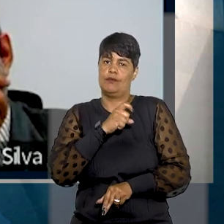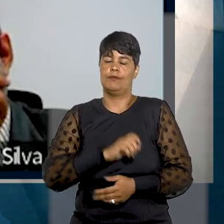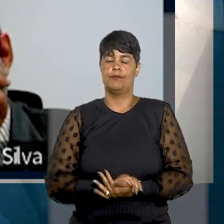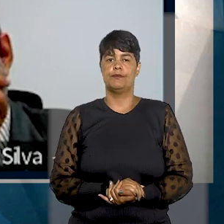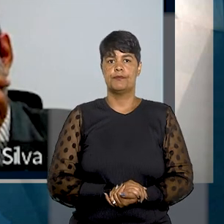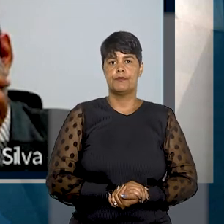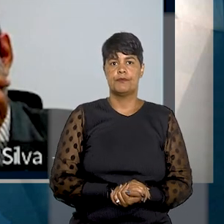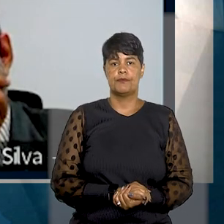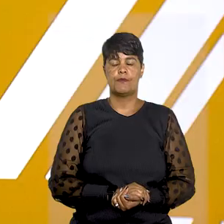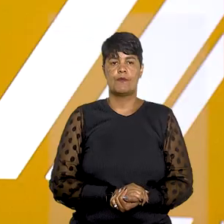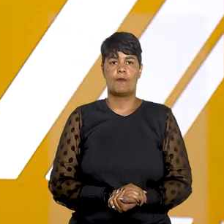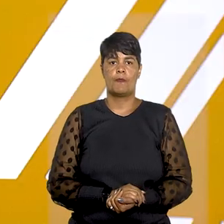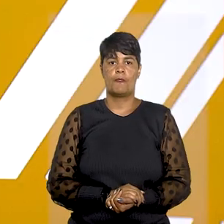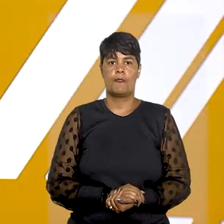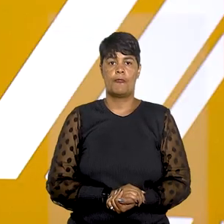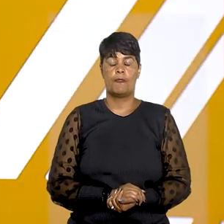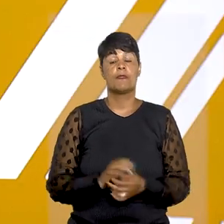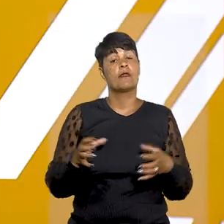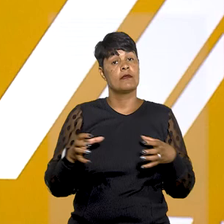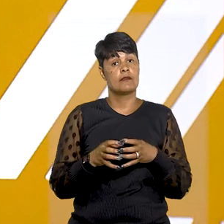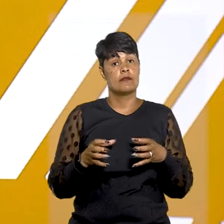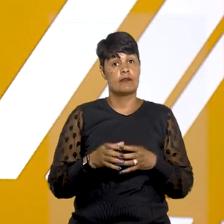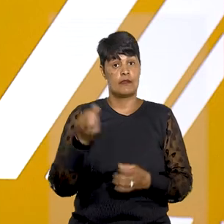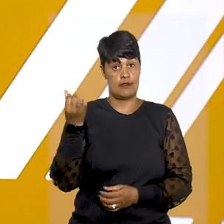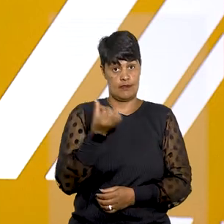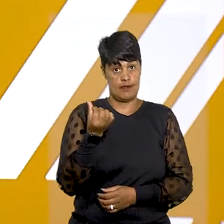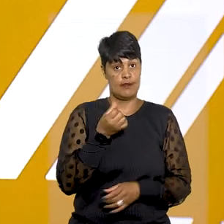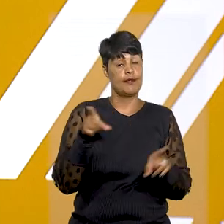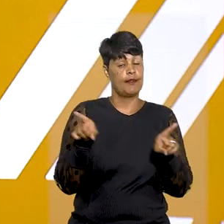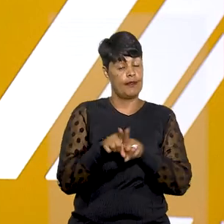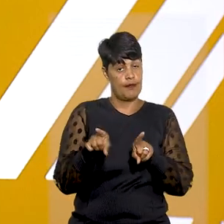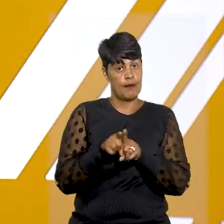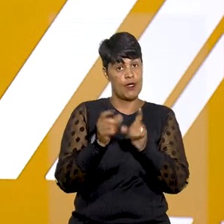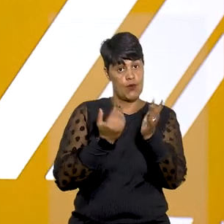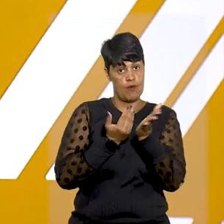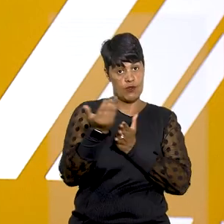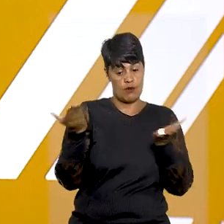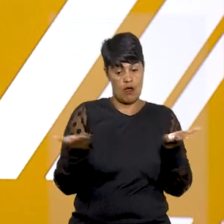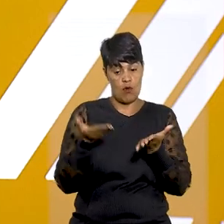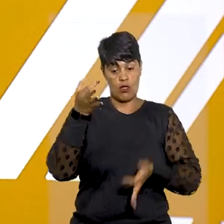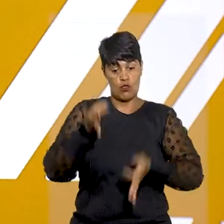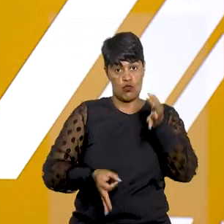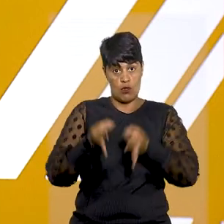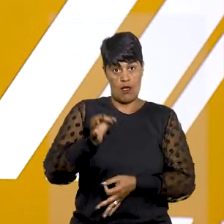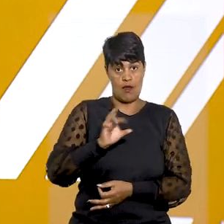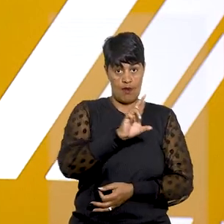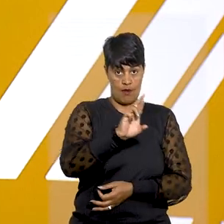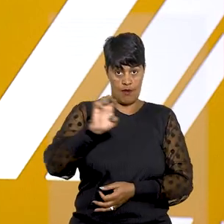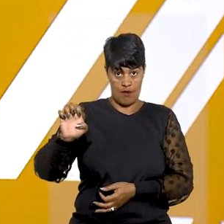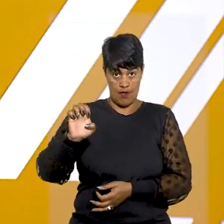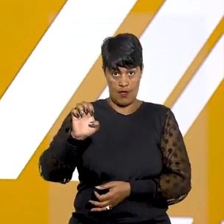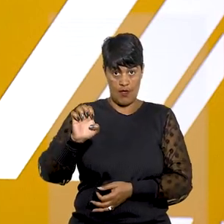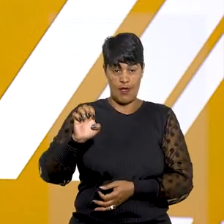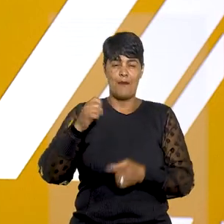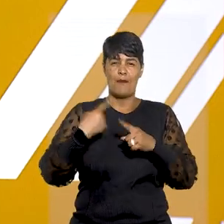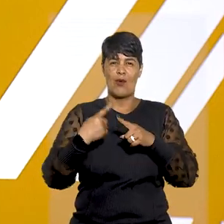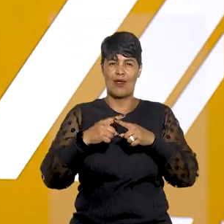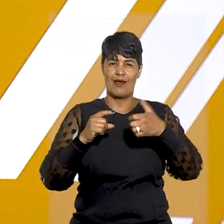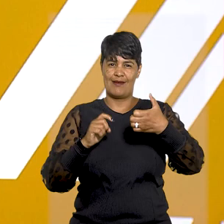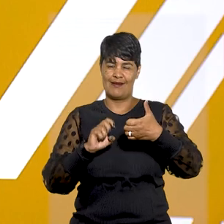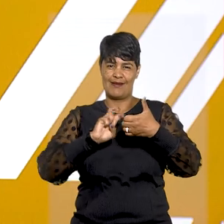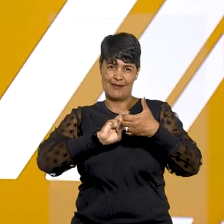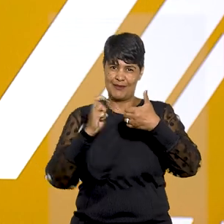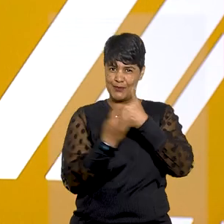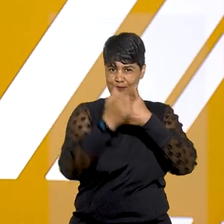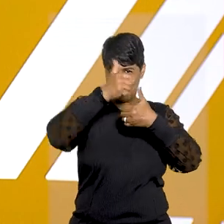do acusado em juízo e a sexta turma também iniciou o julgamento do recurso especial contra anulação do